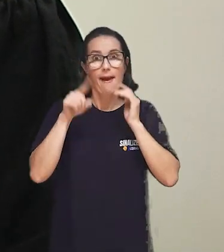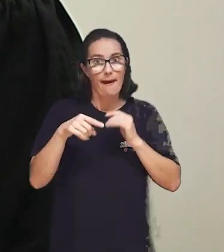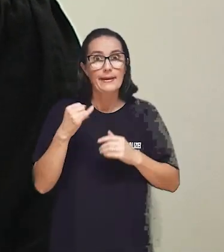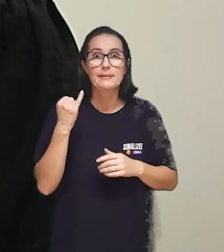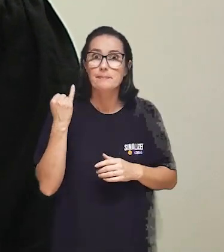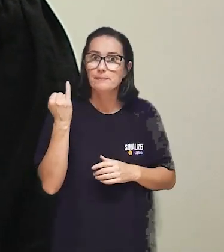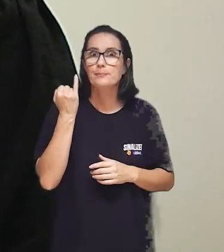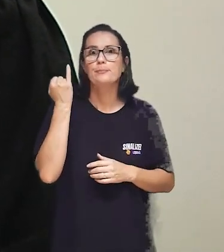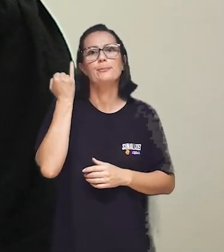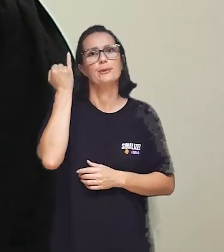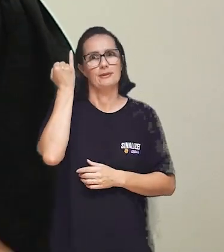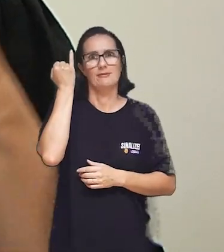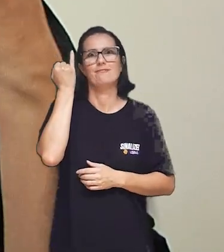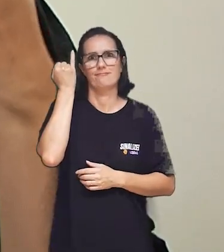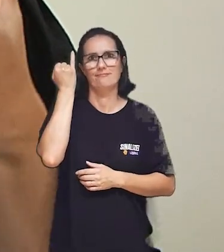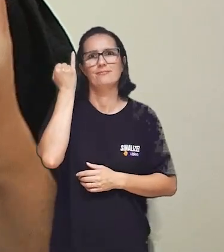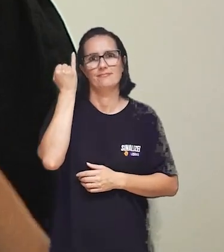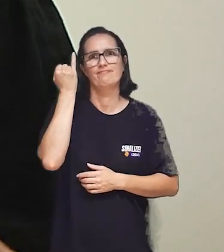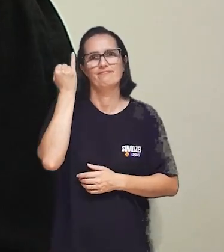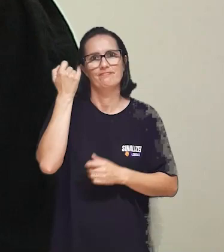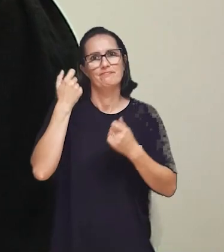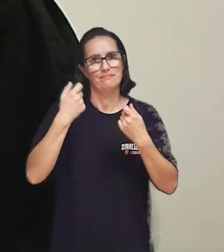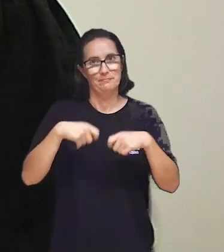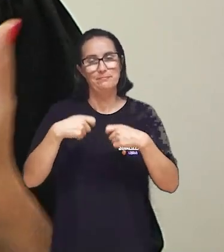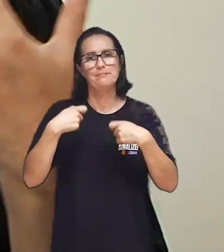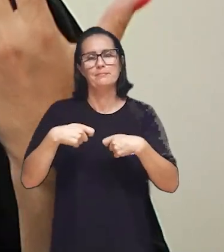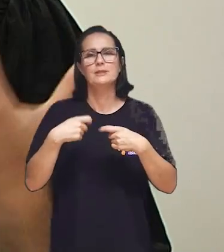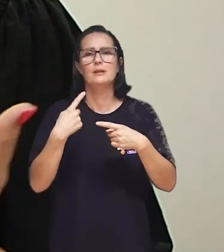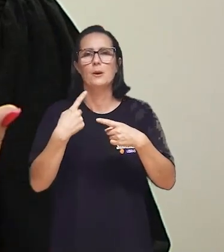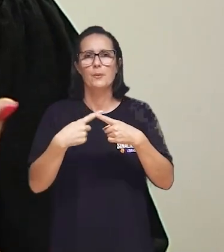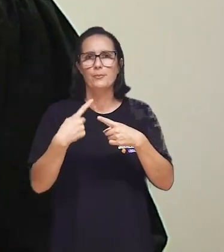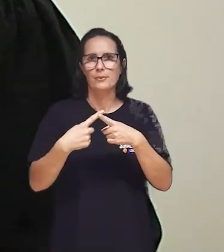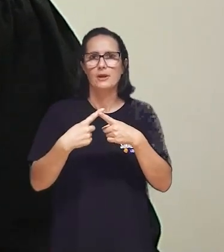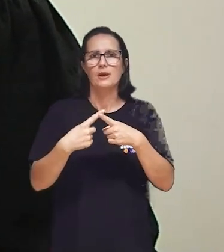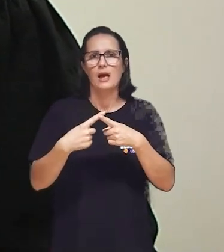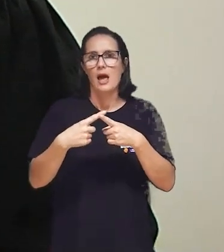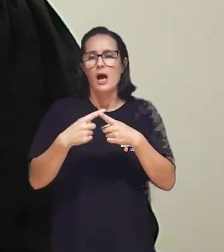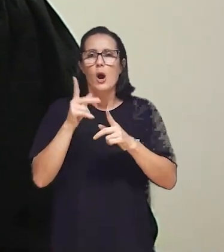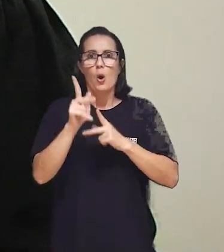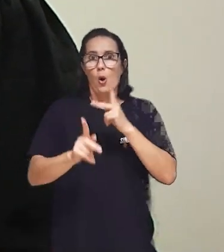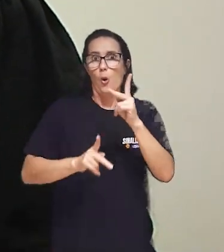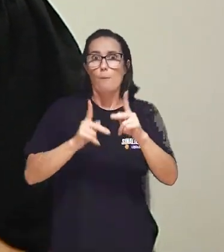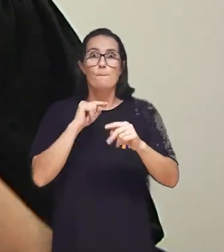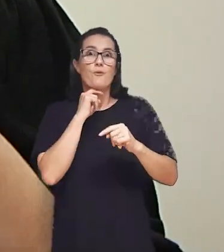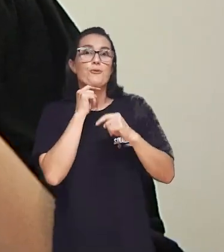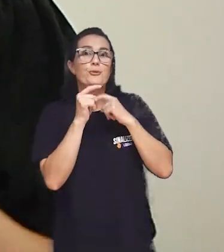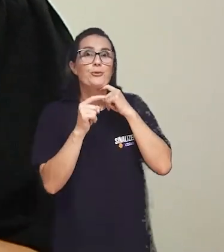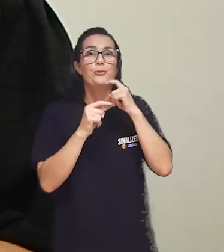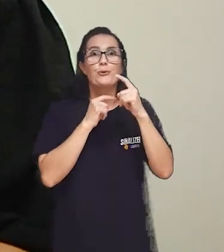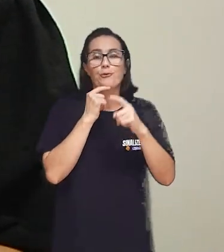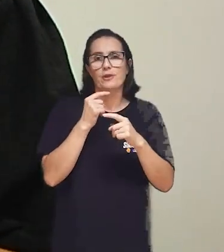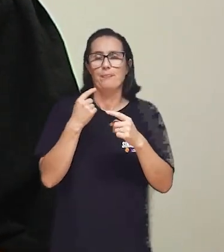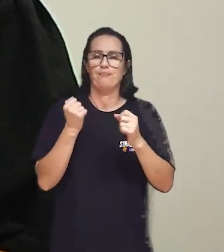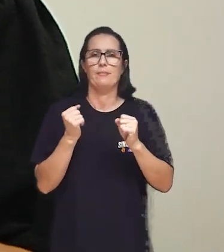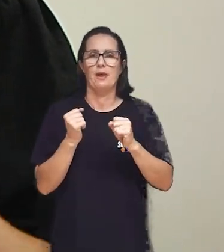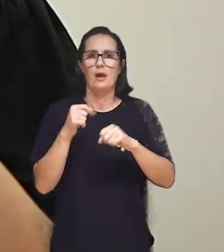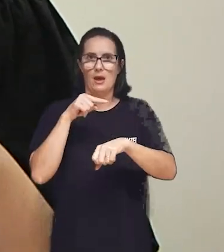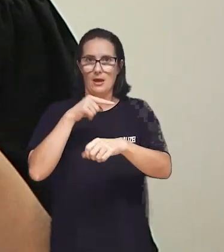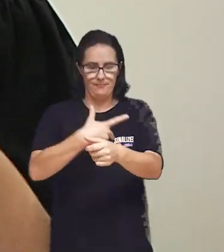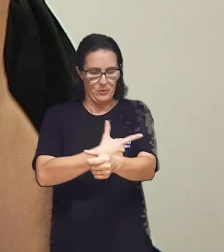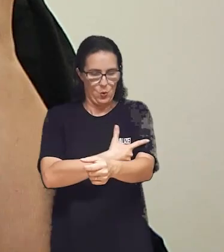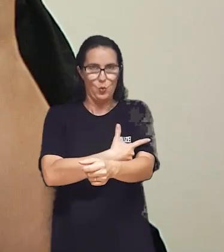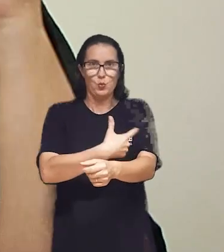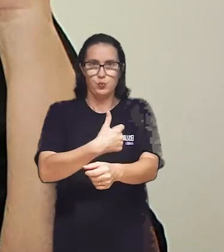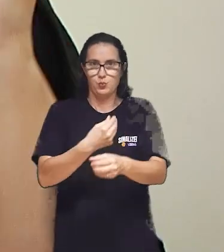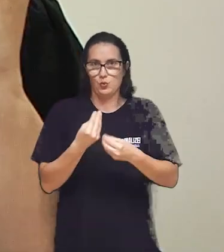algo muito importante até para desmistificar com a população. A doação de sangue, ela